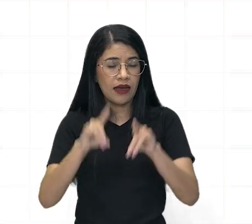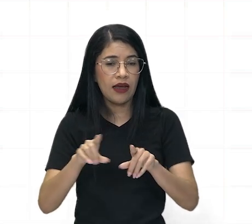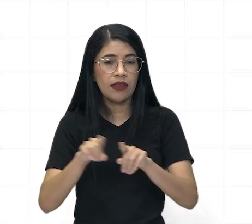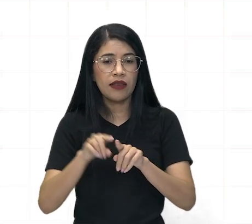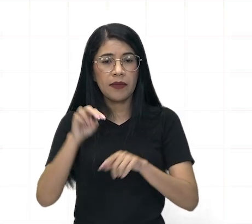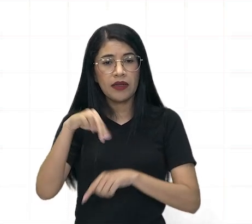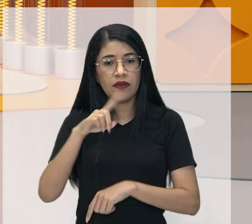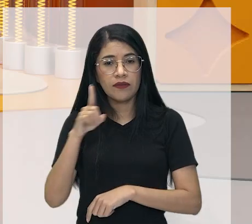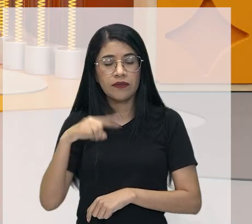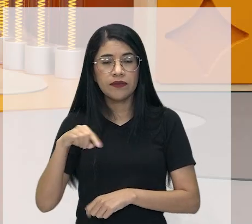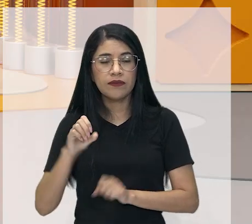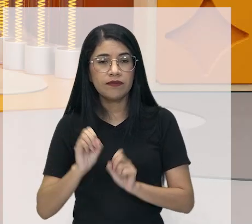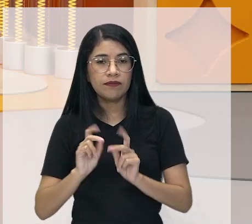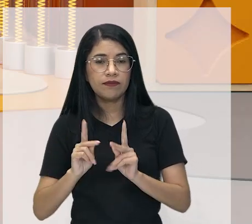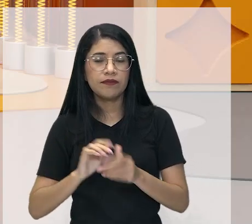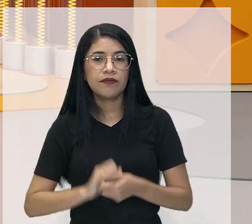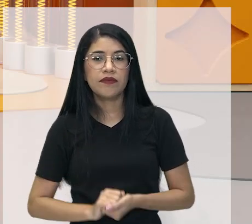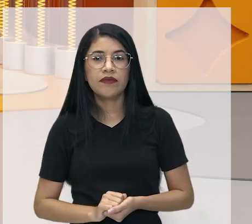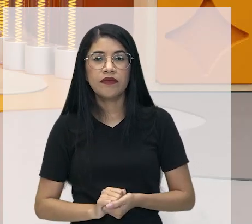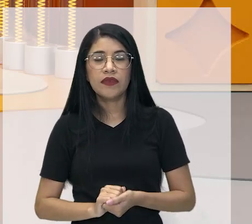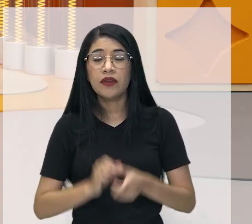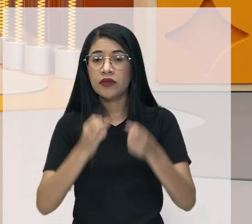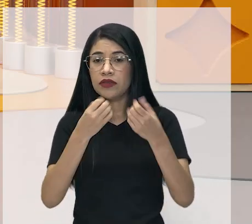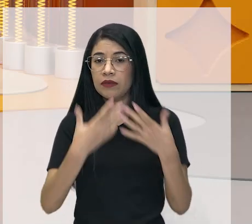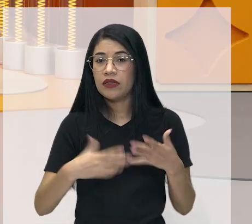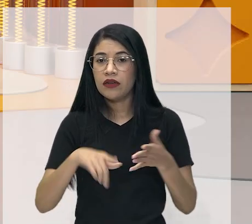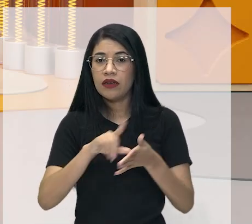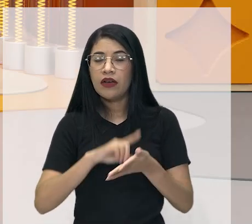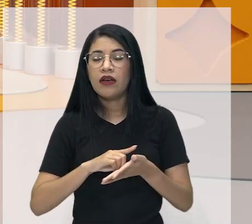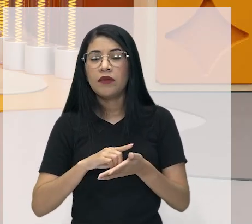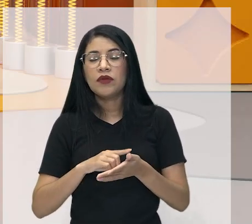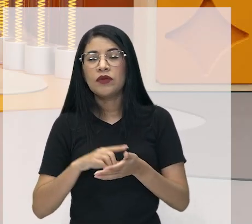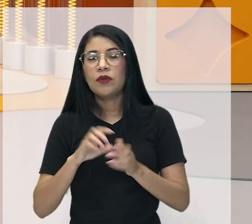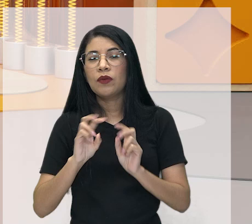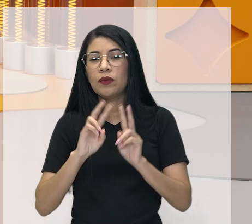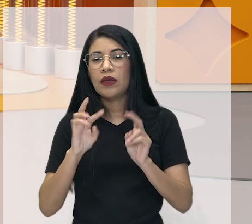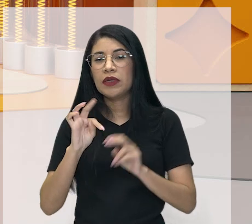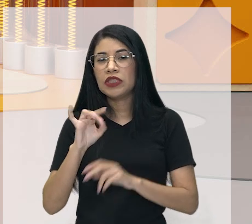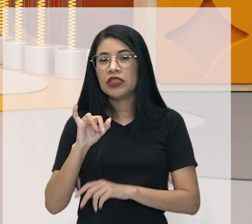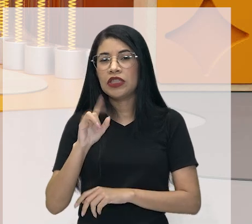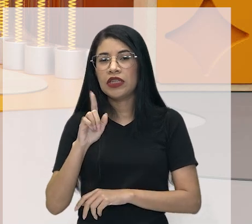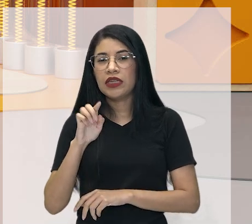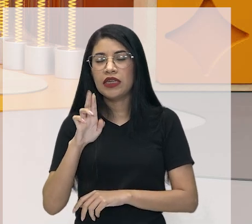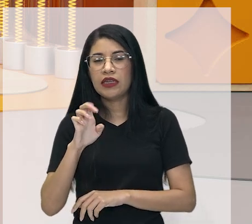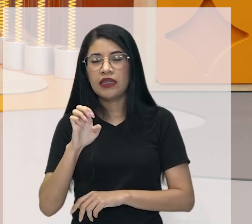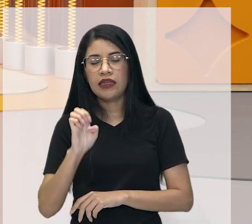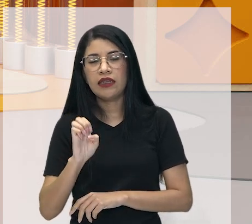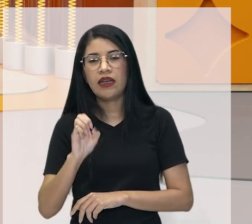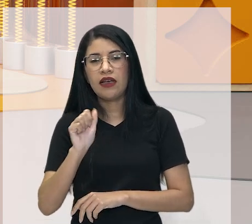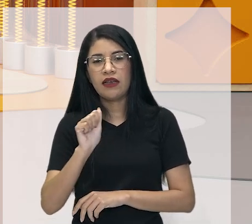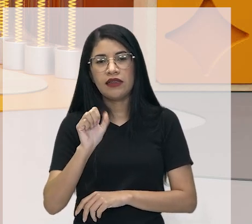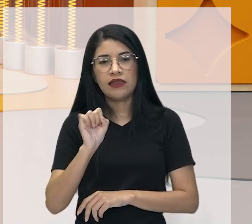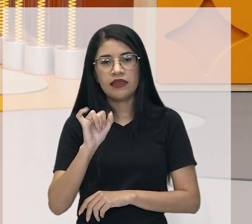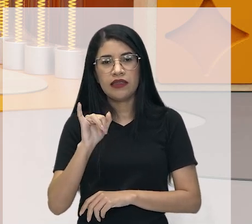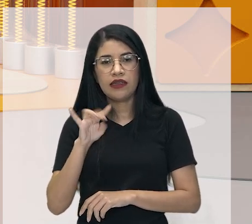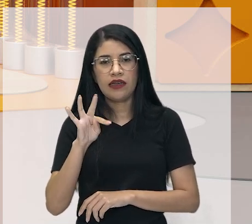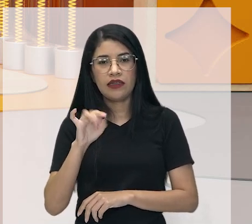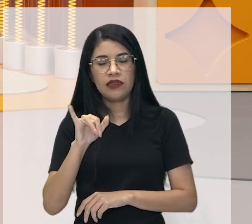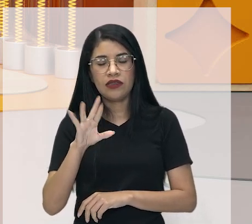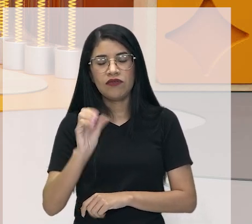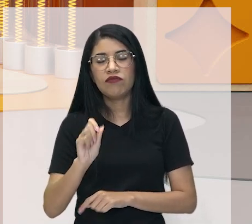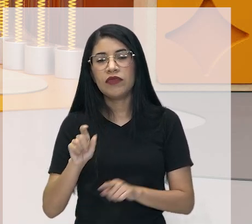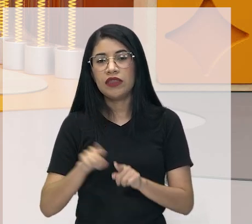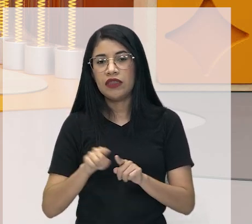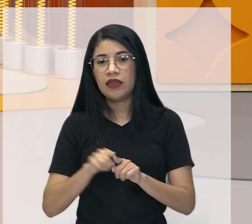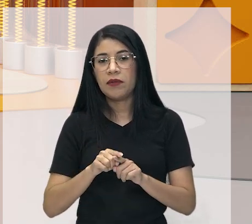bem? Como nós falamos lá sobre os tigres asiáticos, quando falamos da Ásia, da União Europeia, como falamos da Europa, nós